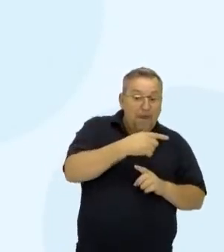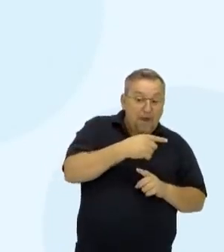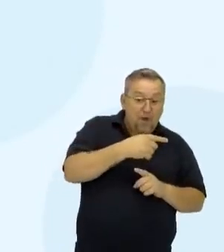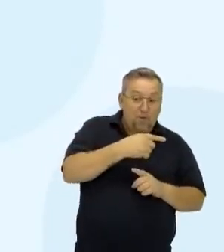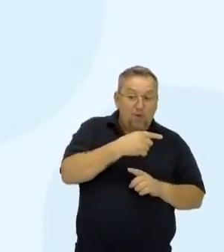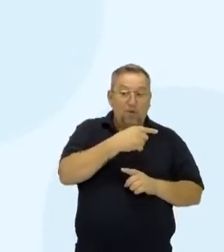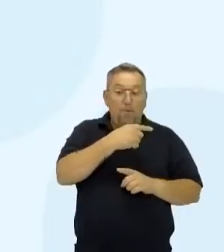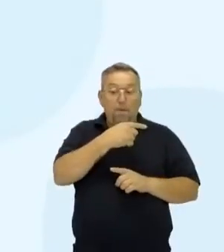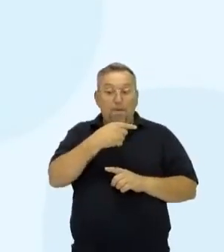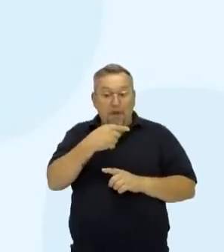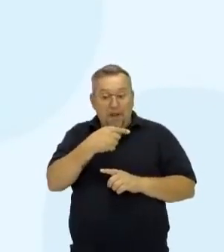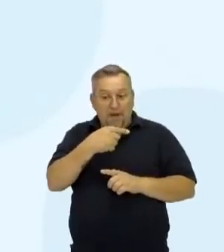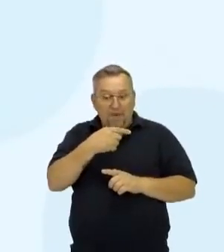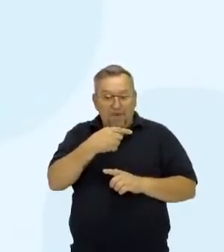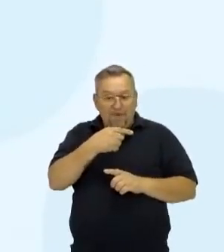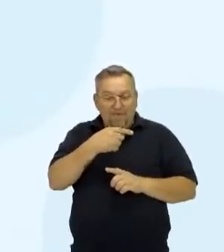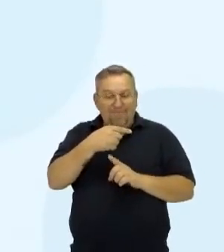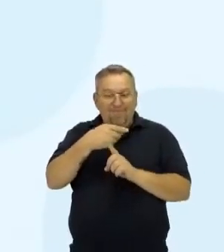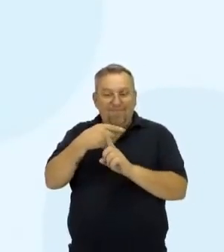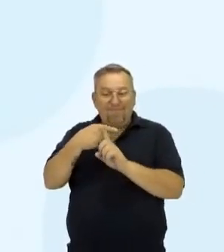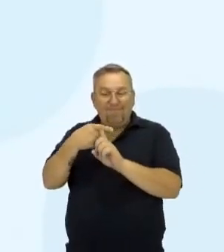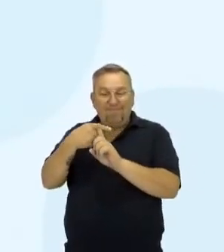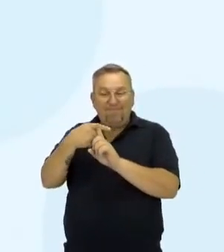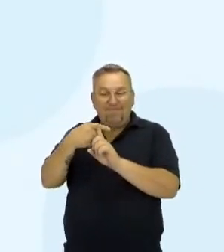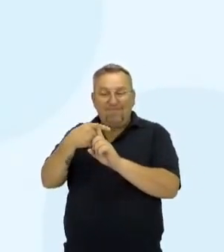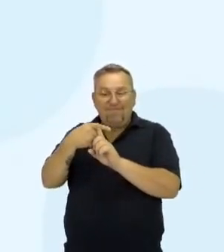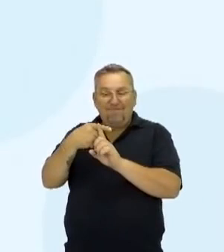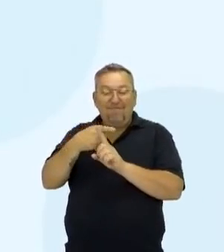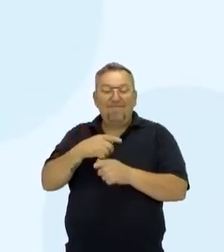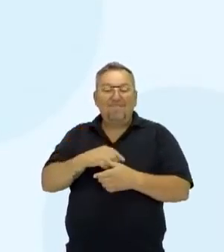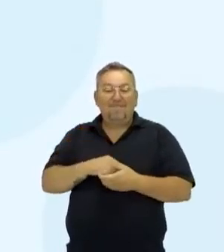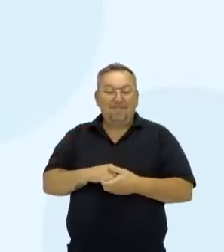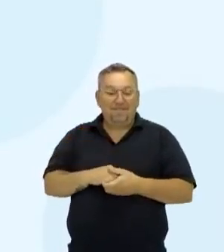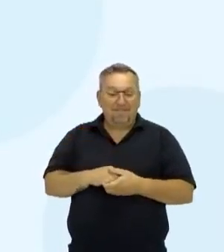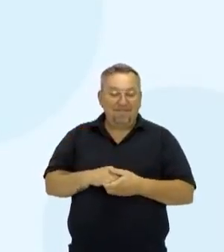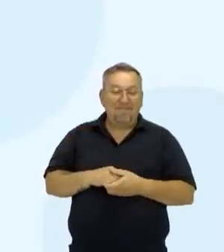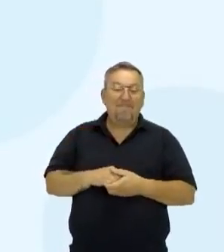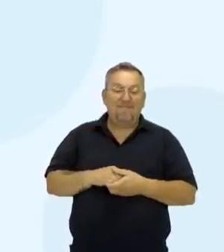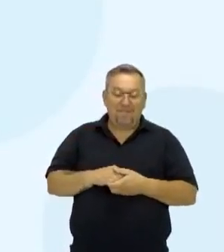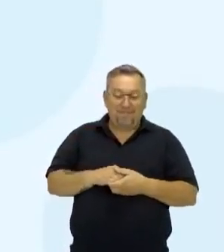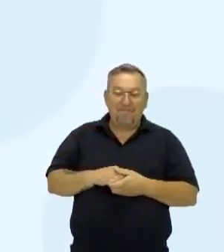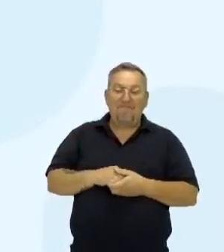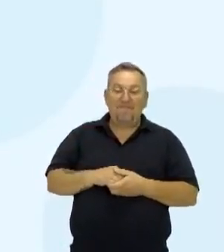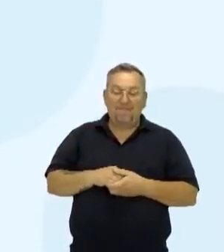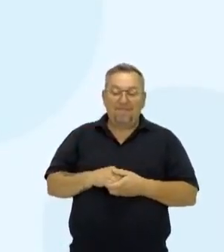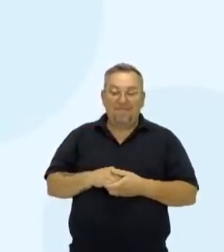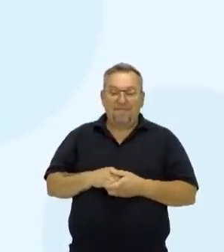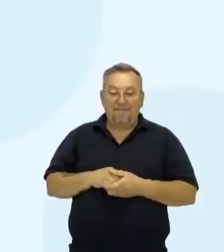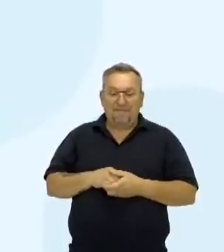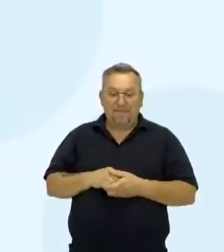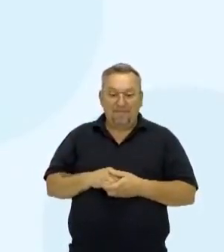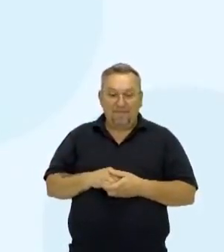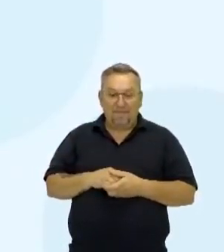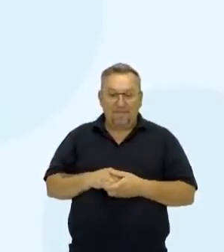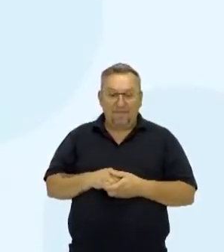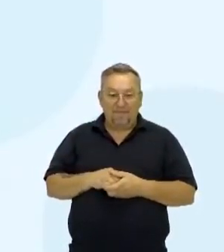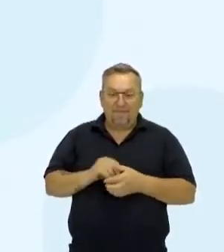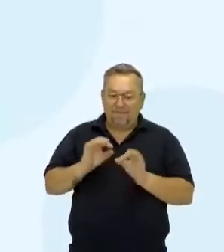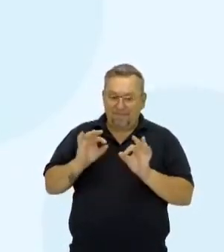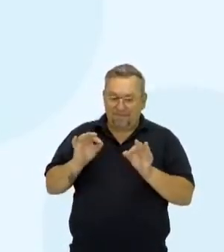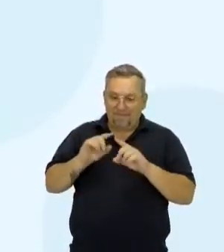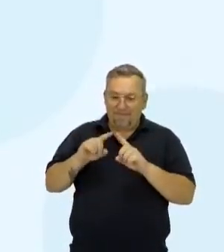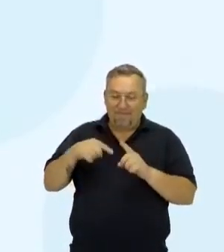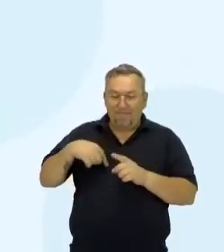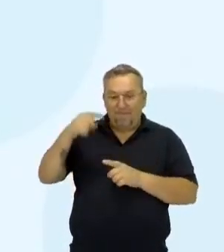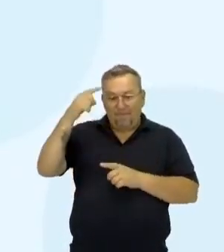eu consegui fazer a operação. E os dois sinais negativos? Os dois sinais negativos, ele fica positivo, né? Então, a